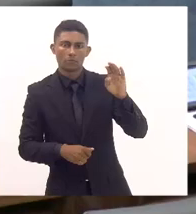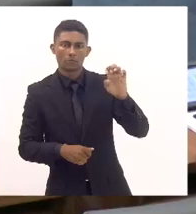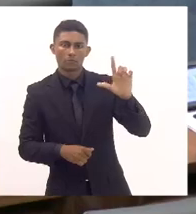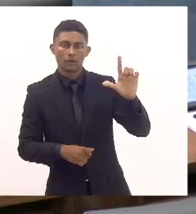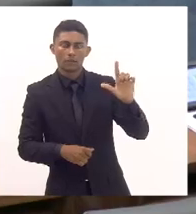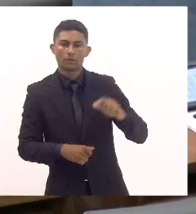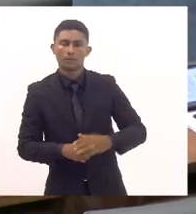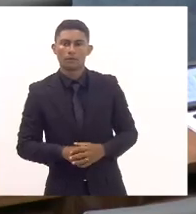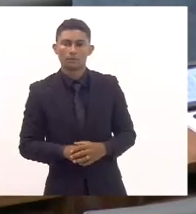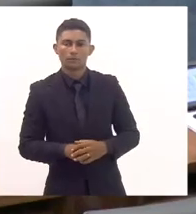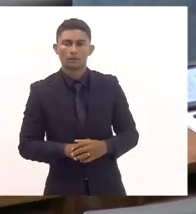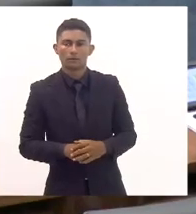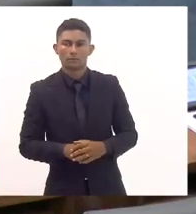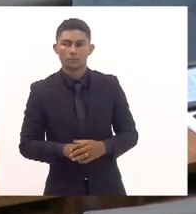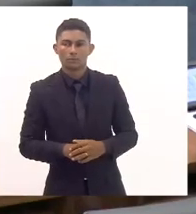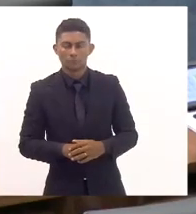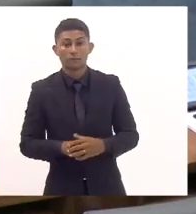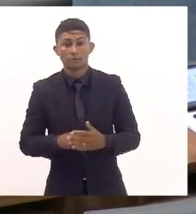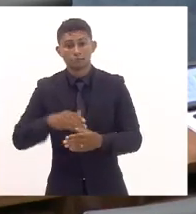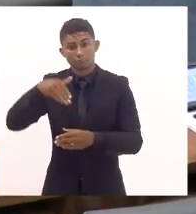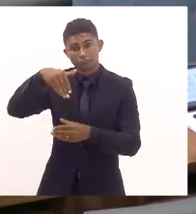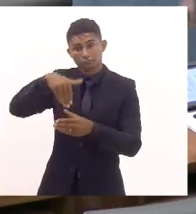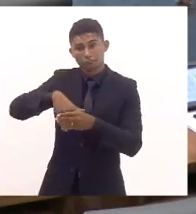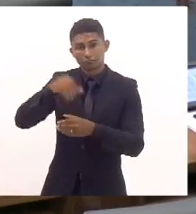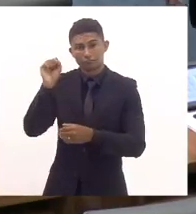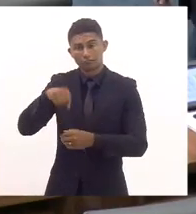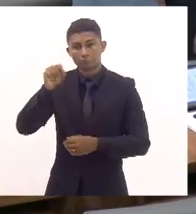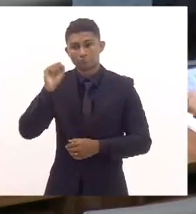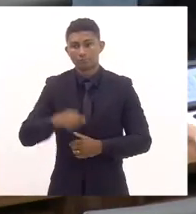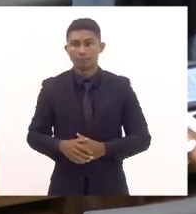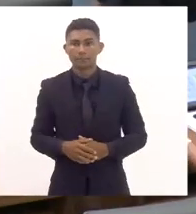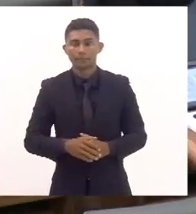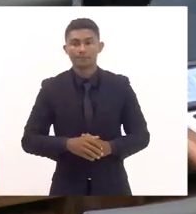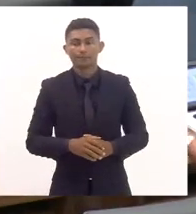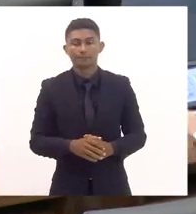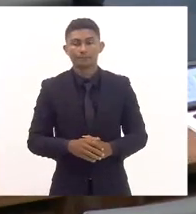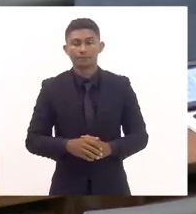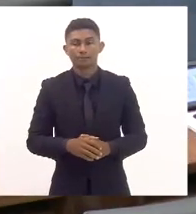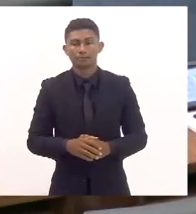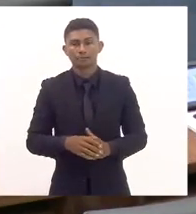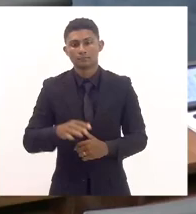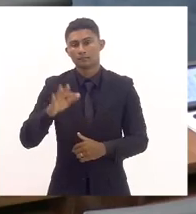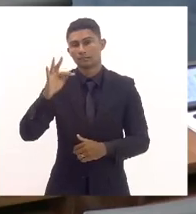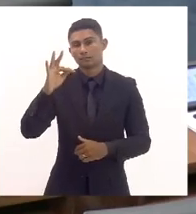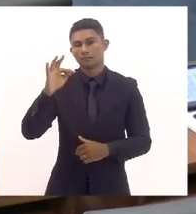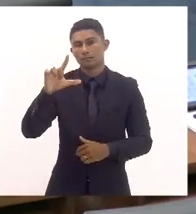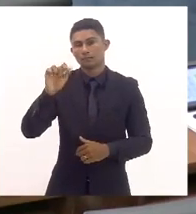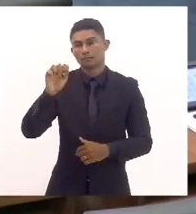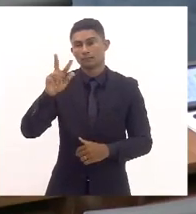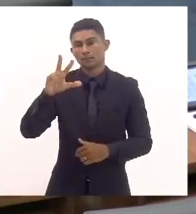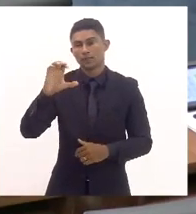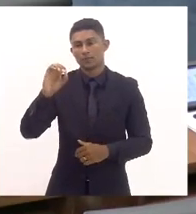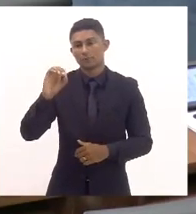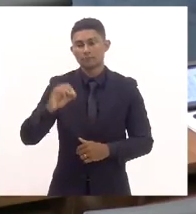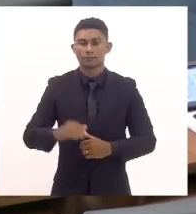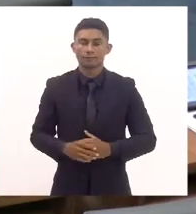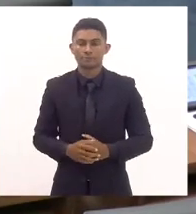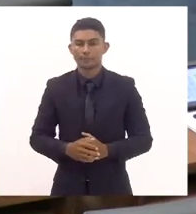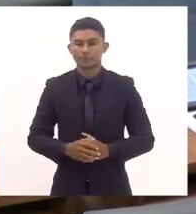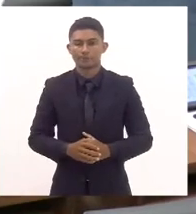o Xbox One todas as o deputado Flávio serafini